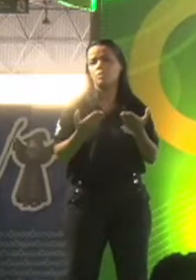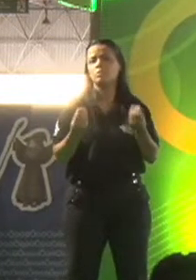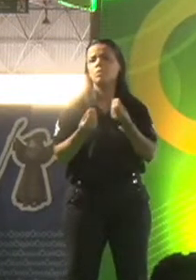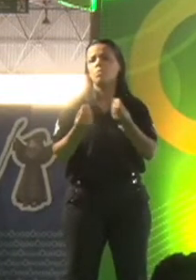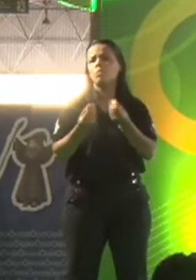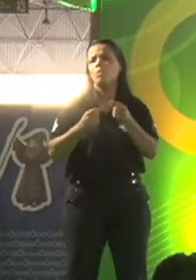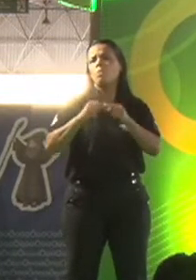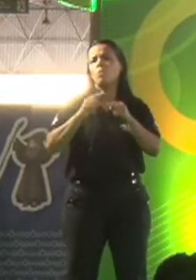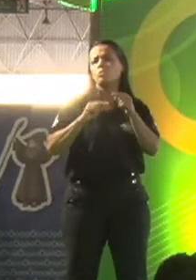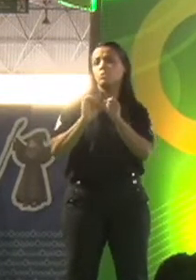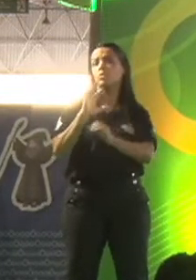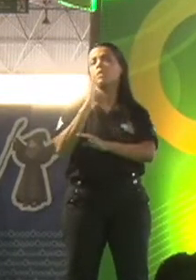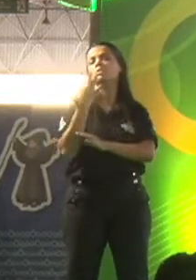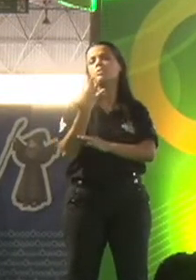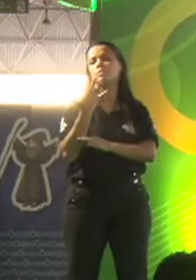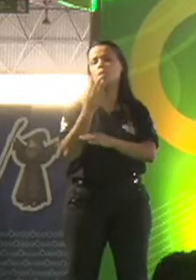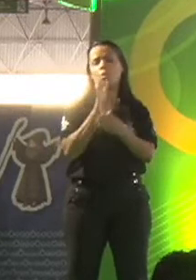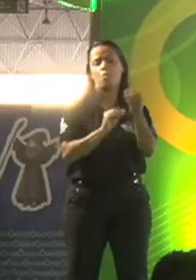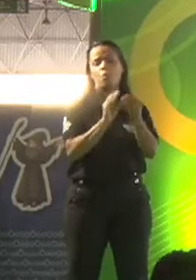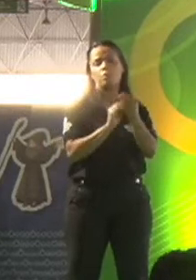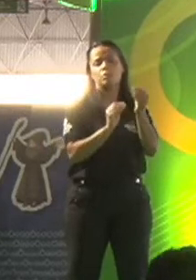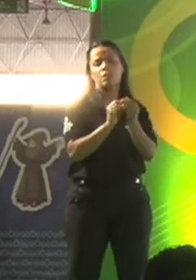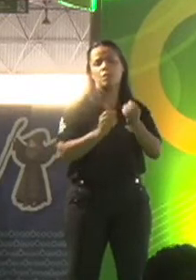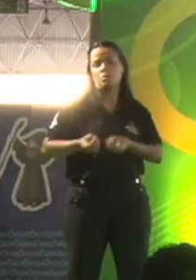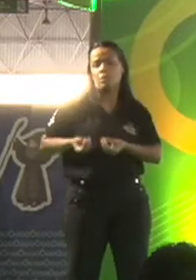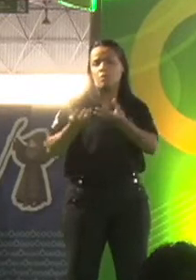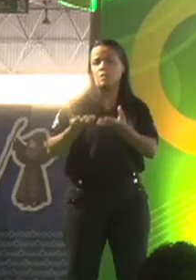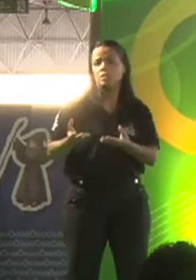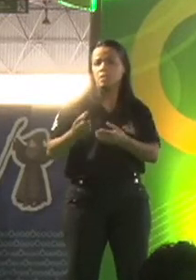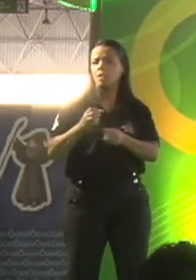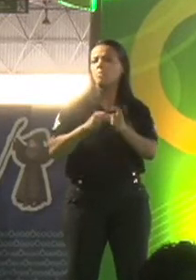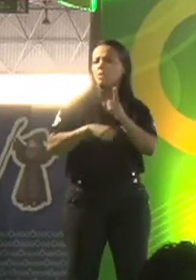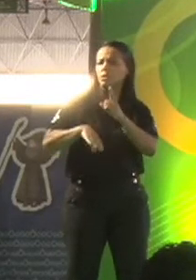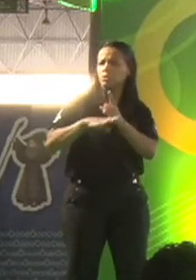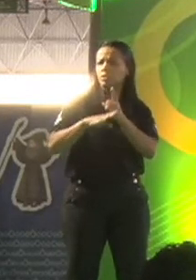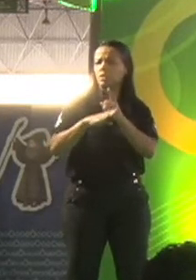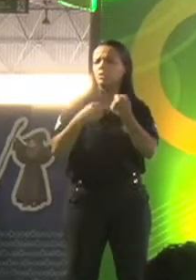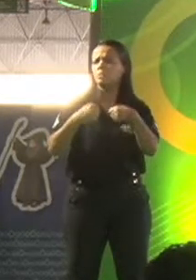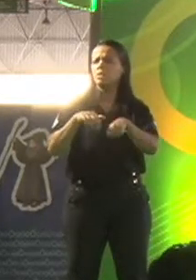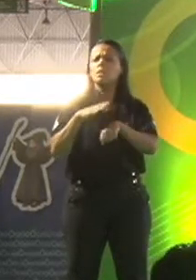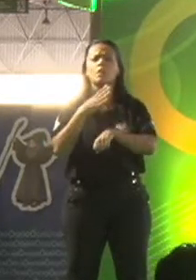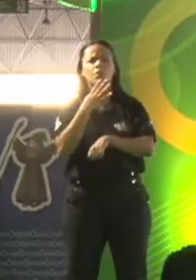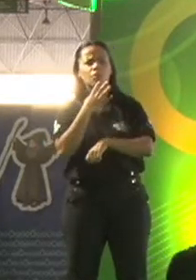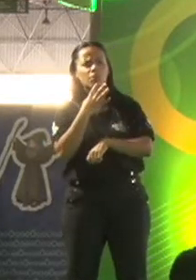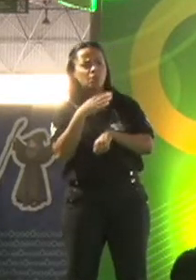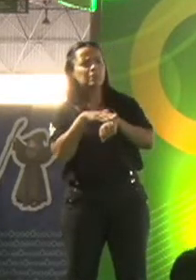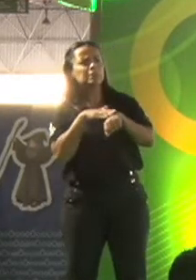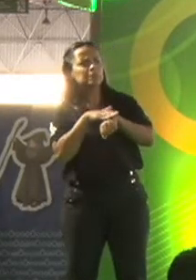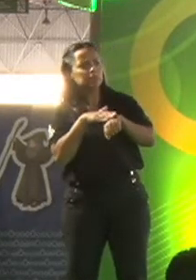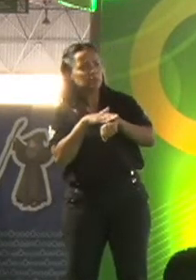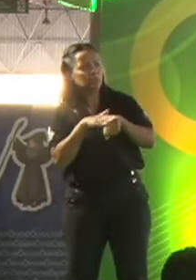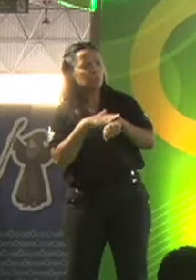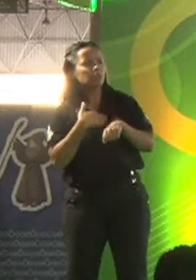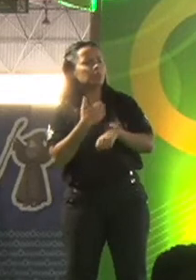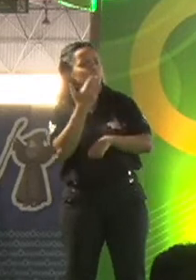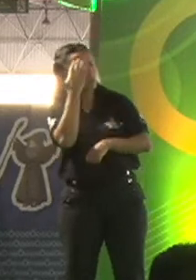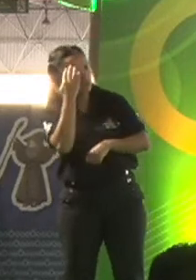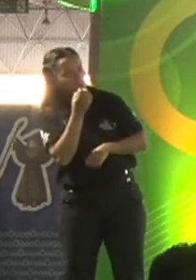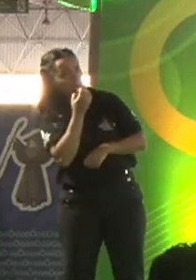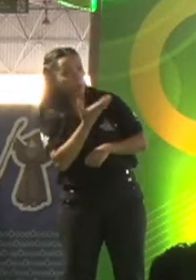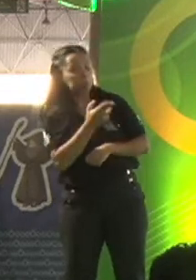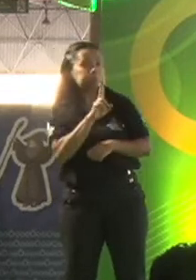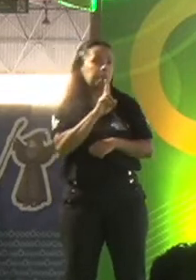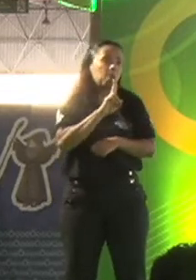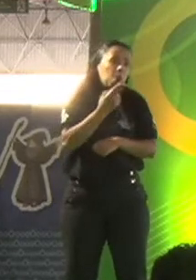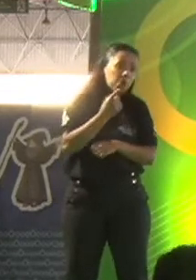um produto um modelo para inserir na sociedade então assim você vai ter que ter essa conversa até para você ver se aquilo é viável para saber se aquilo